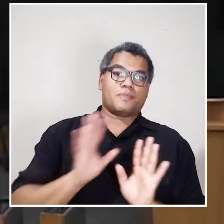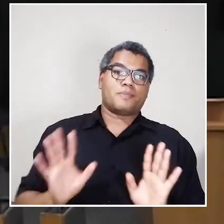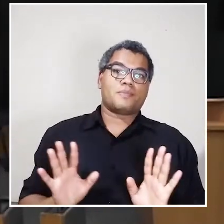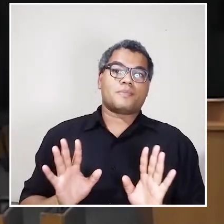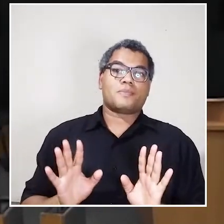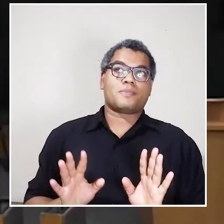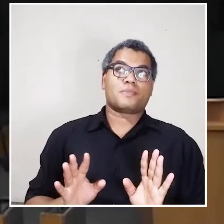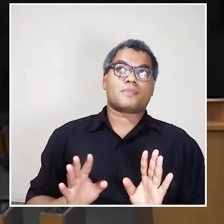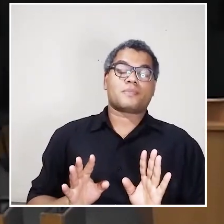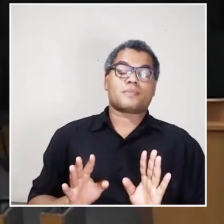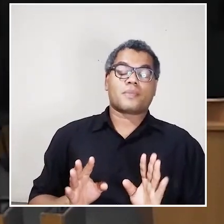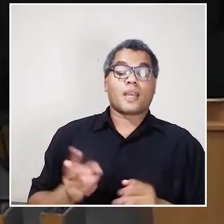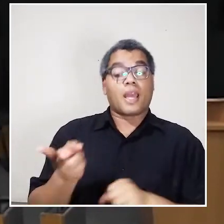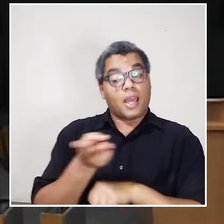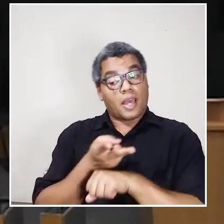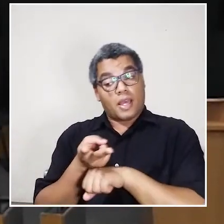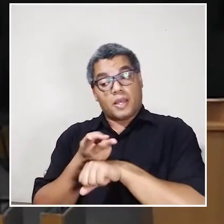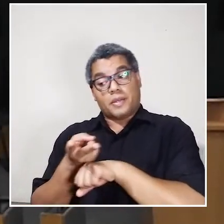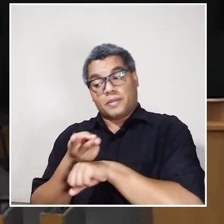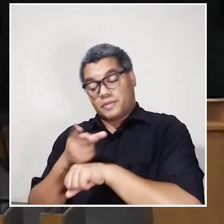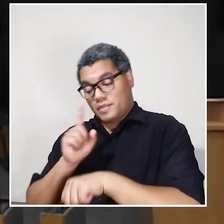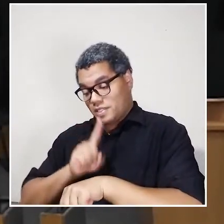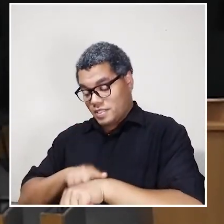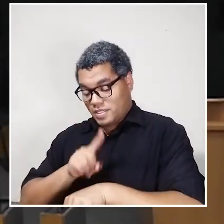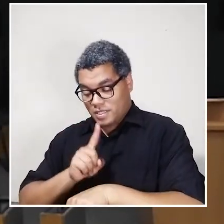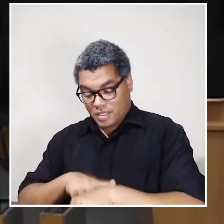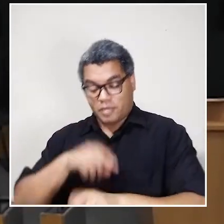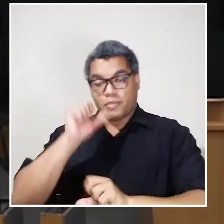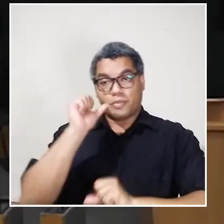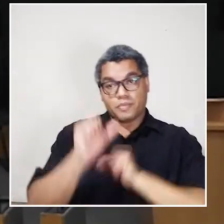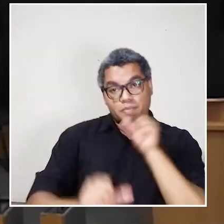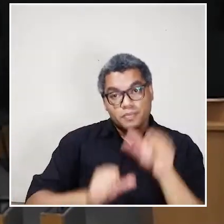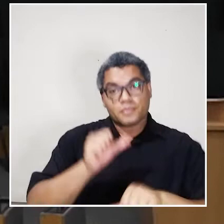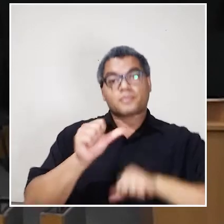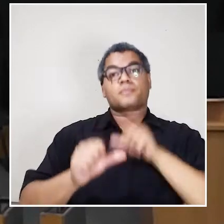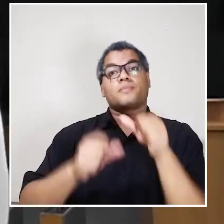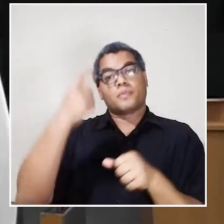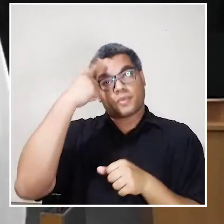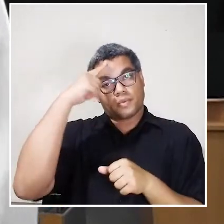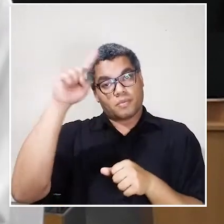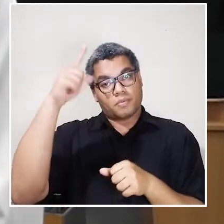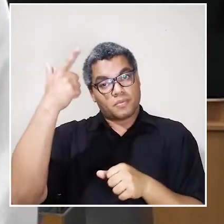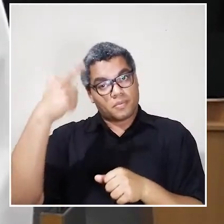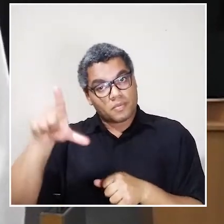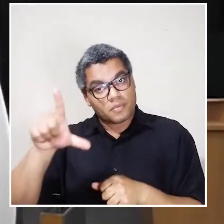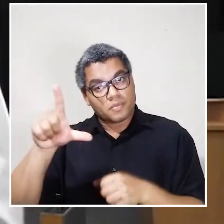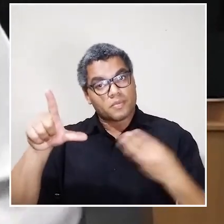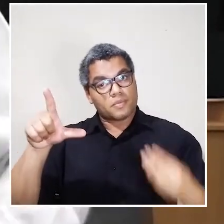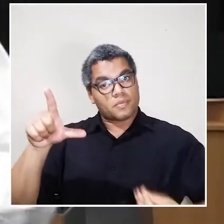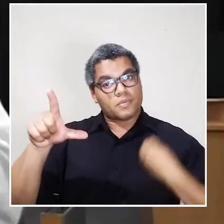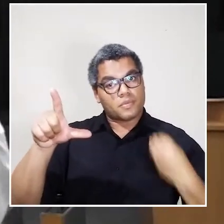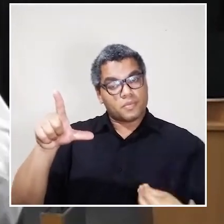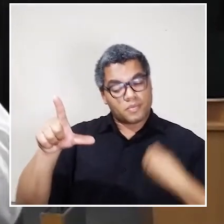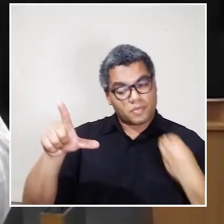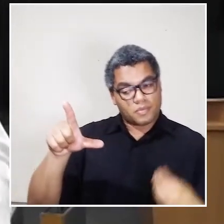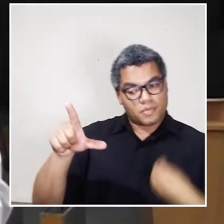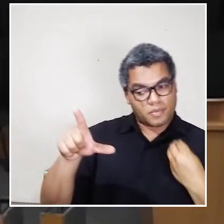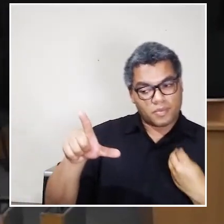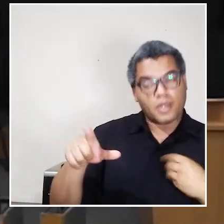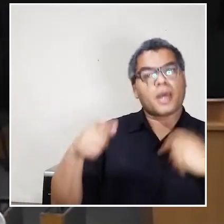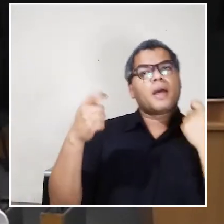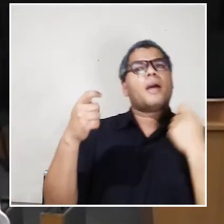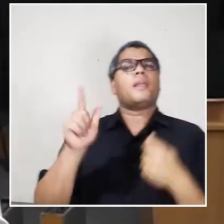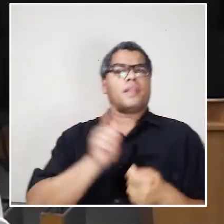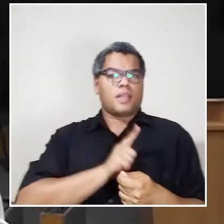pecado". E na busca de tempos de restauração, de reinvenção da vida, não vamos dourar